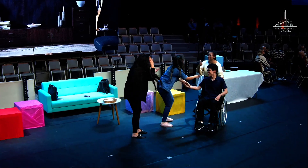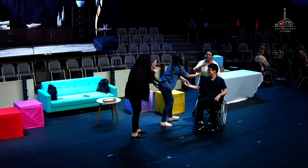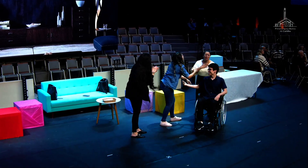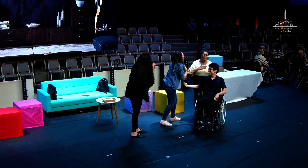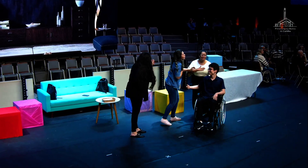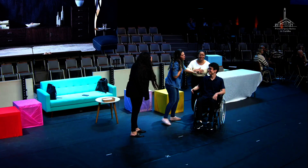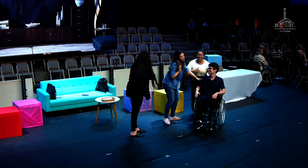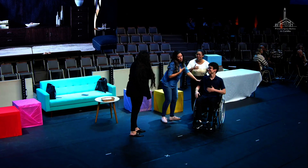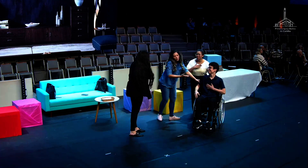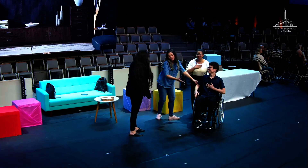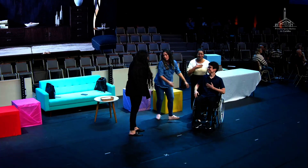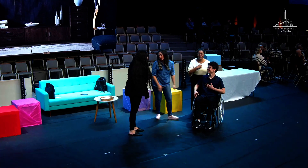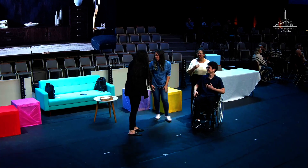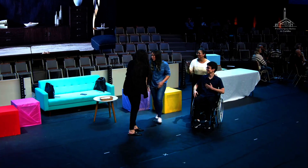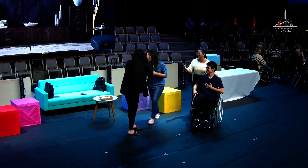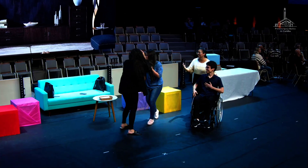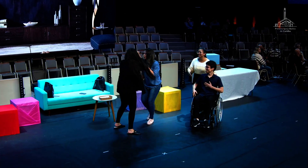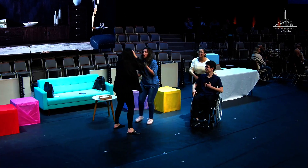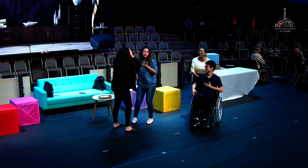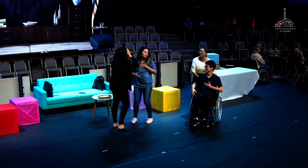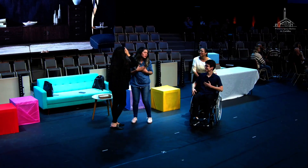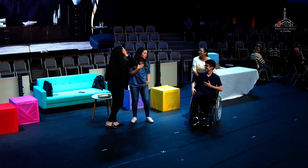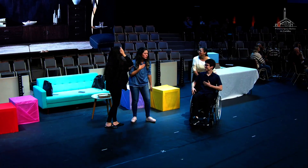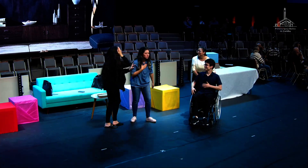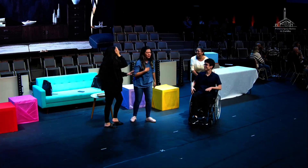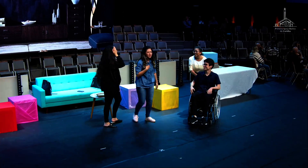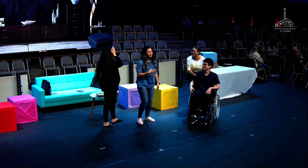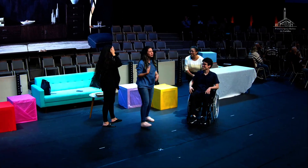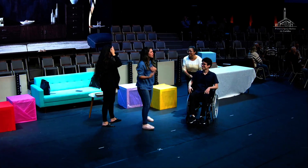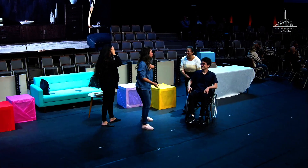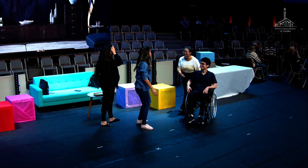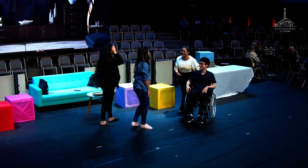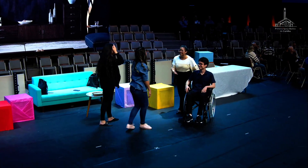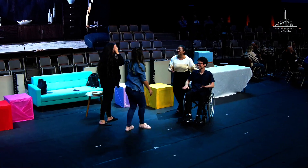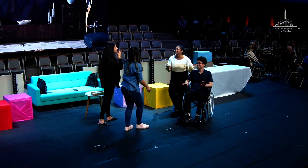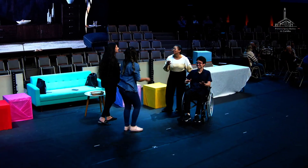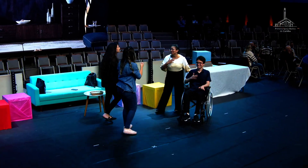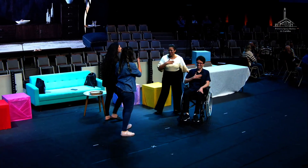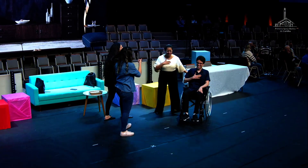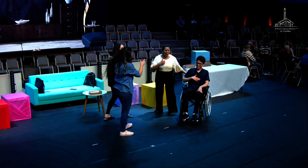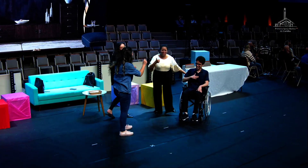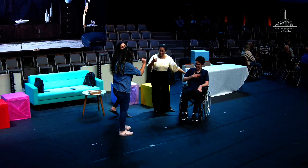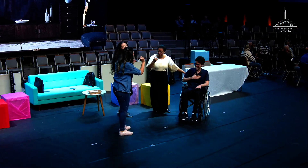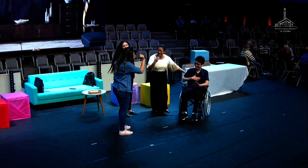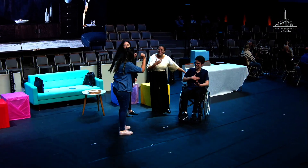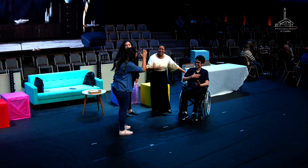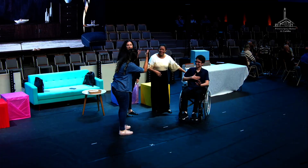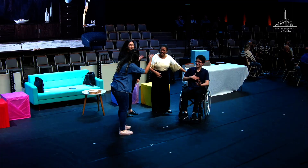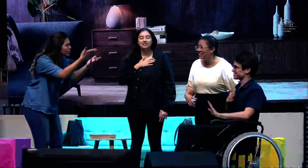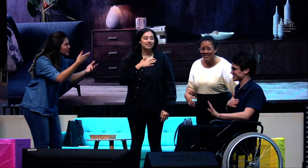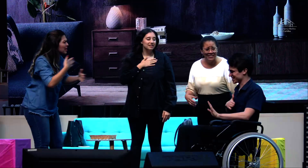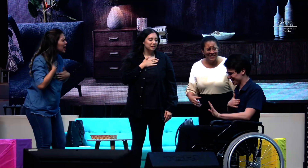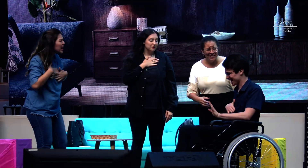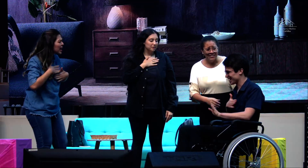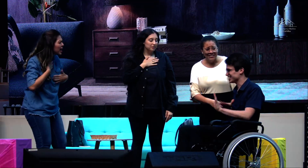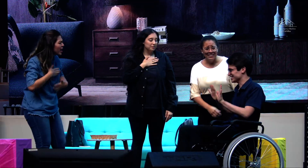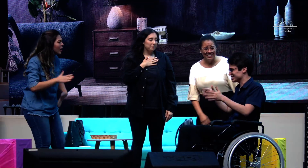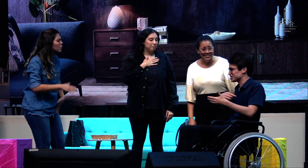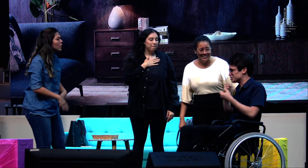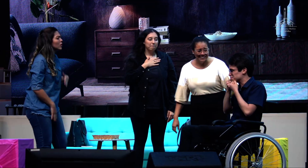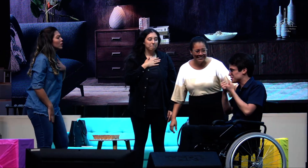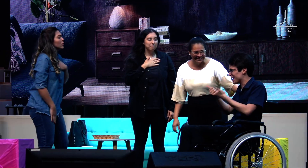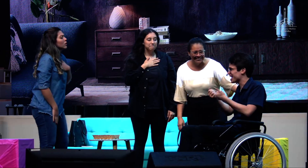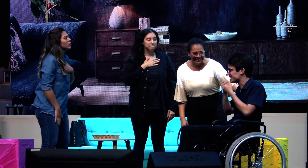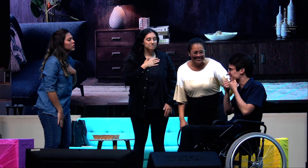Como você está agora? Mãe? Minha filha, calma, meu Deus, que calma, susto, calma. Que susto. Tá tudo bem, tá tudo bem. Eu tô